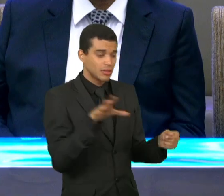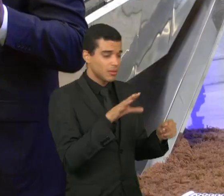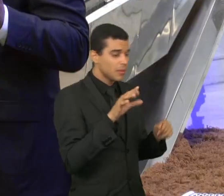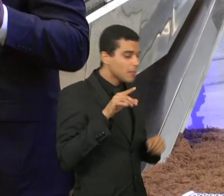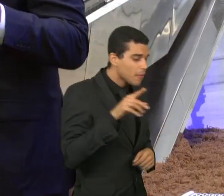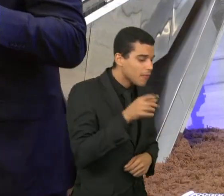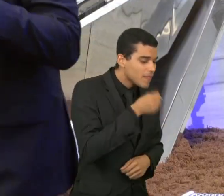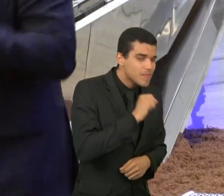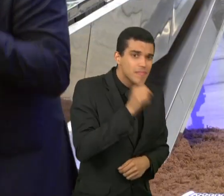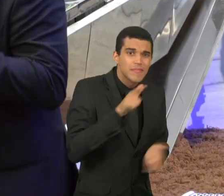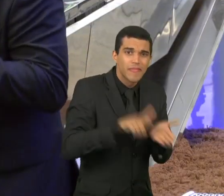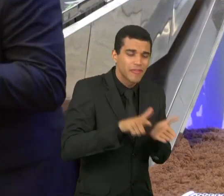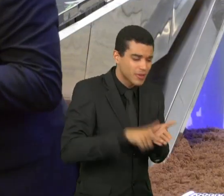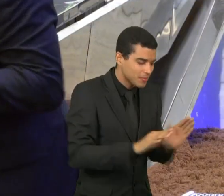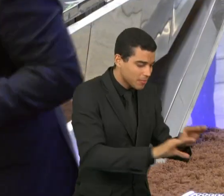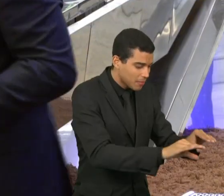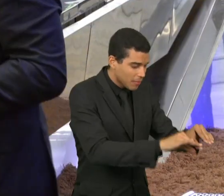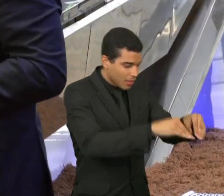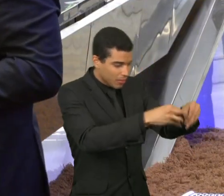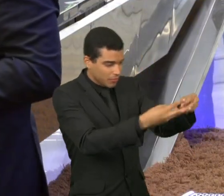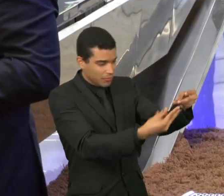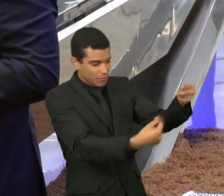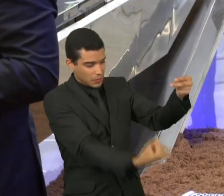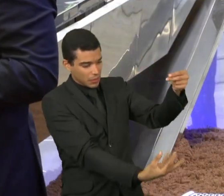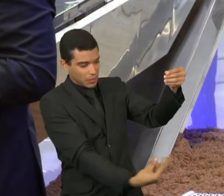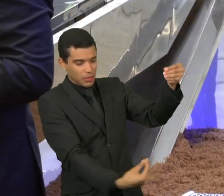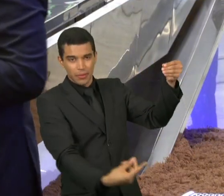rasga. Preservar não é isso.